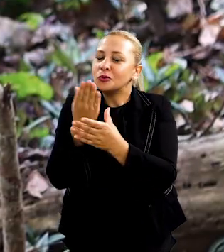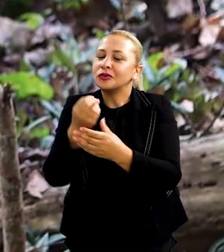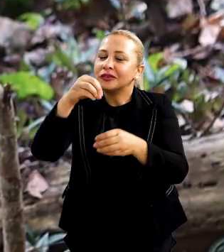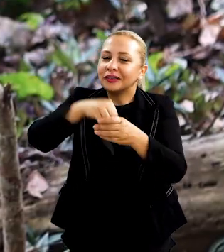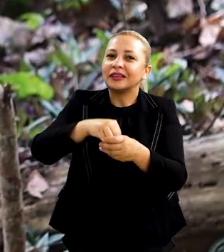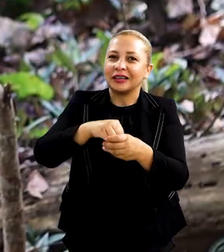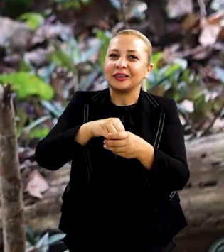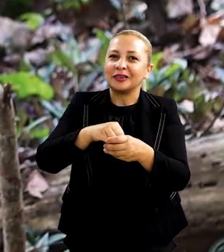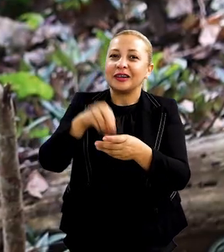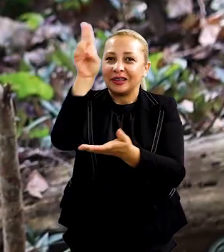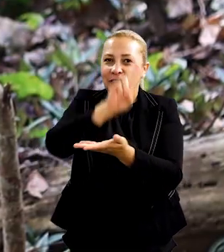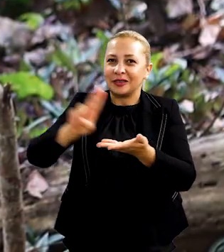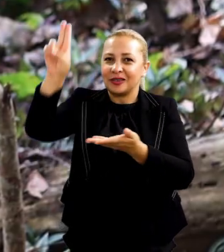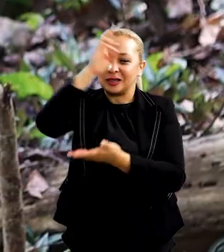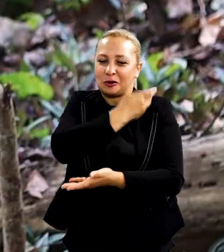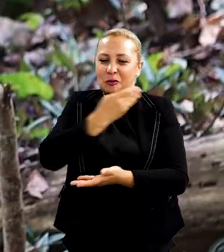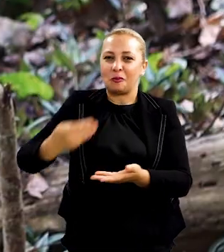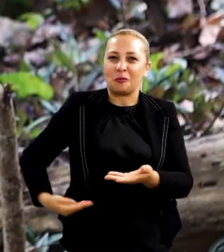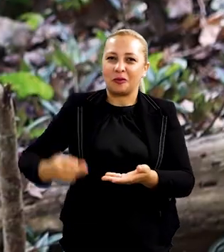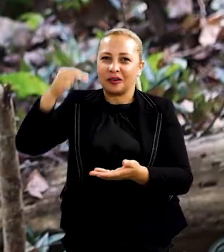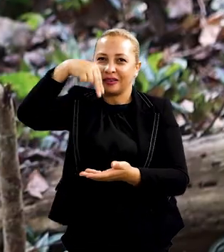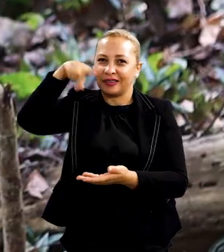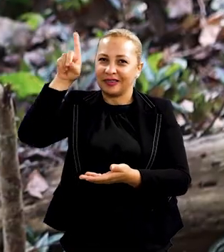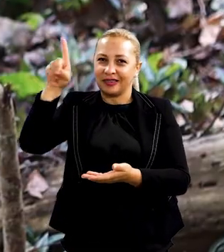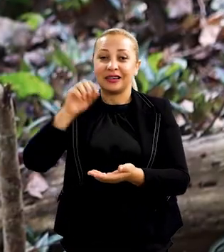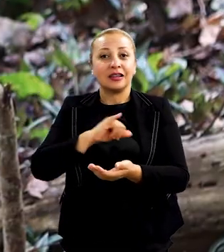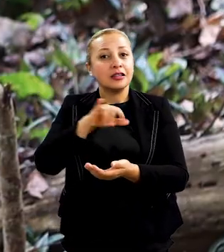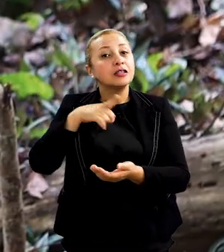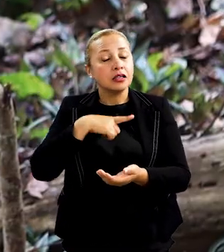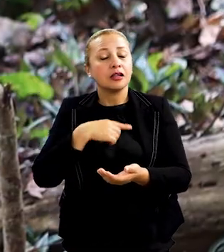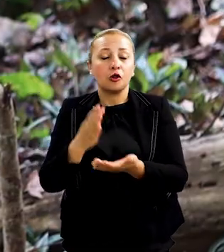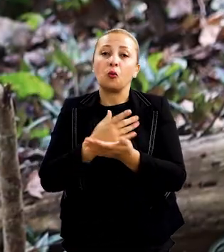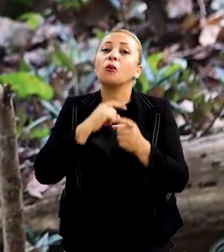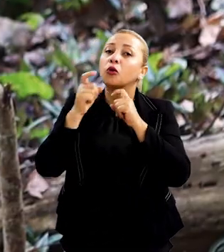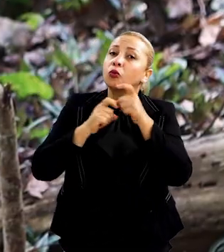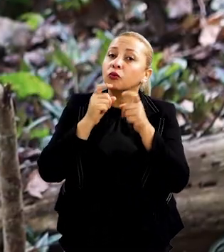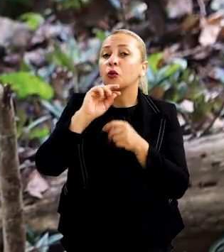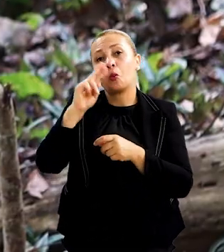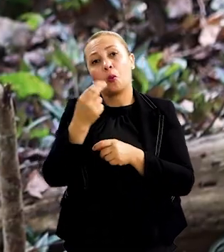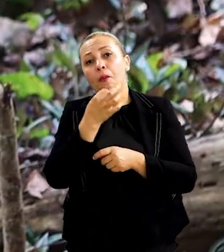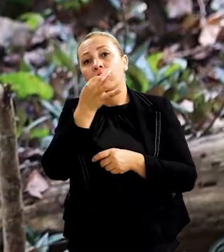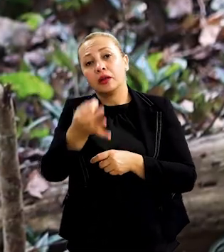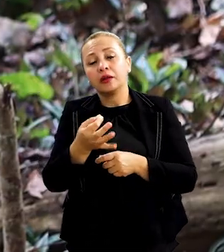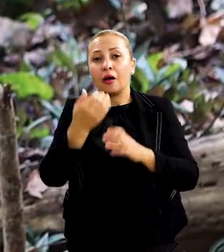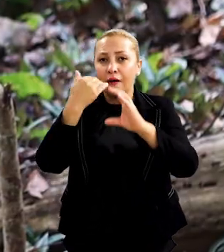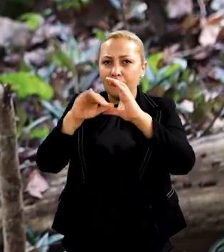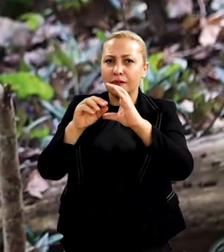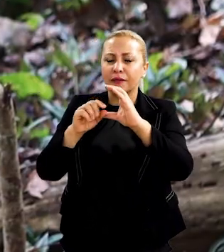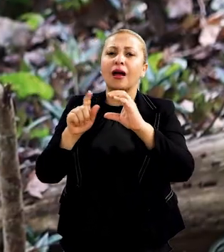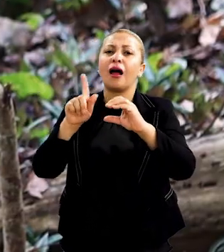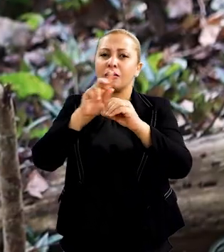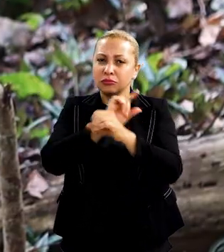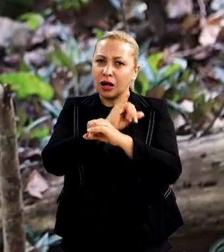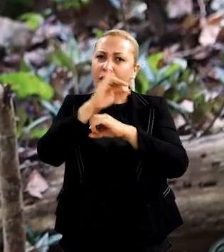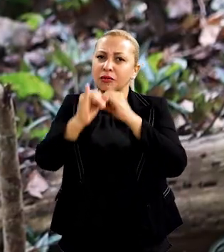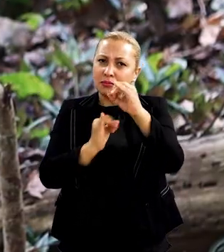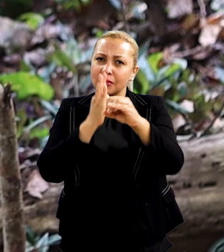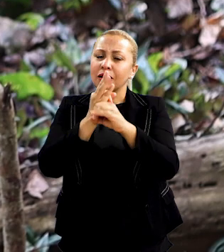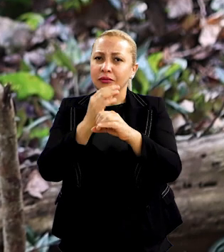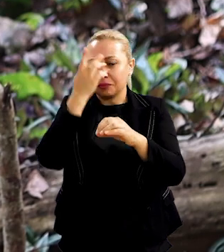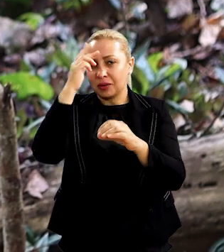nas instituições públicas de ensino superior nordestinas. Caso tenha alguma dúvida ou sugestão, envie um e-mail para